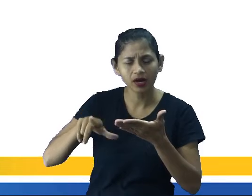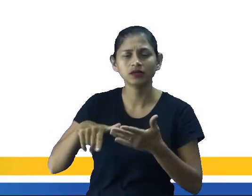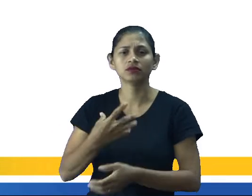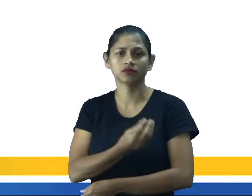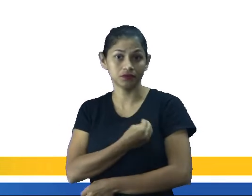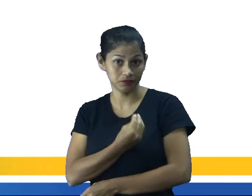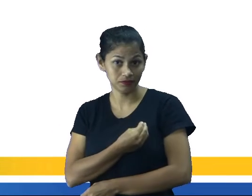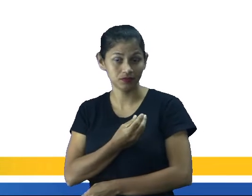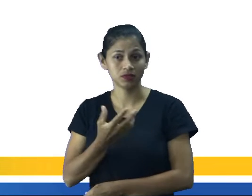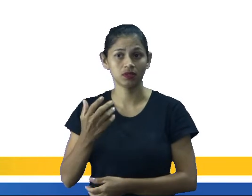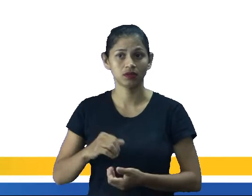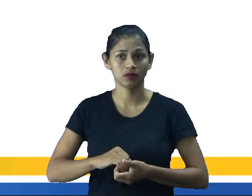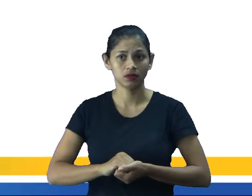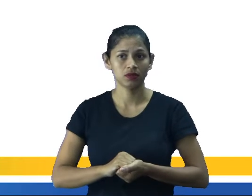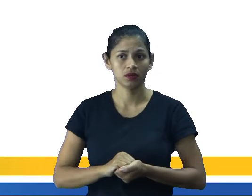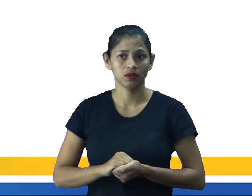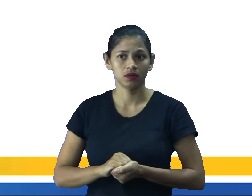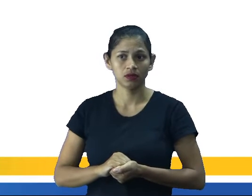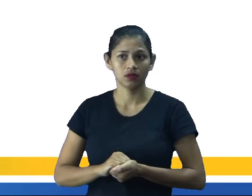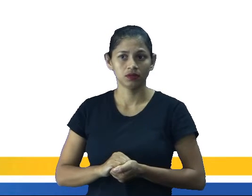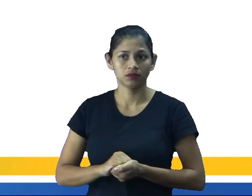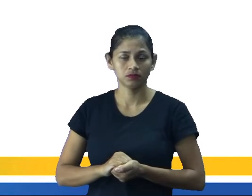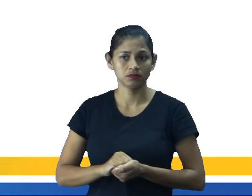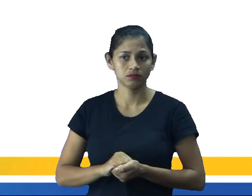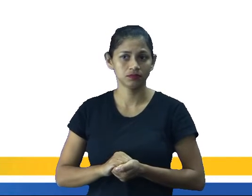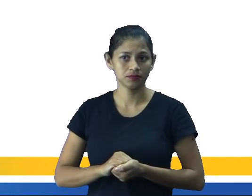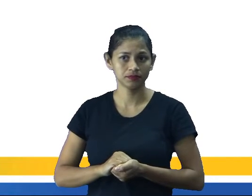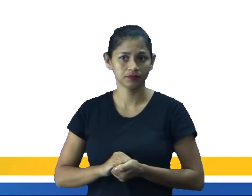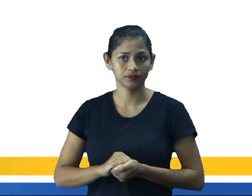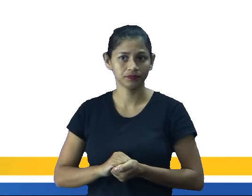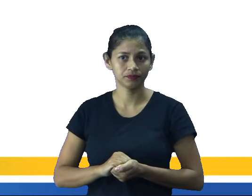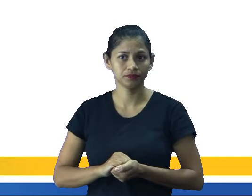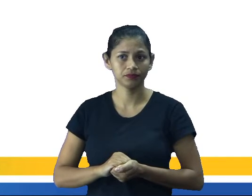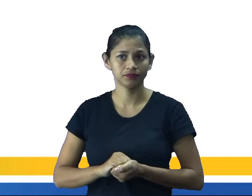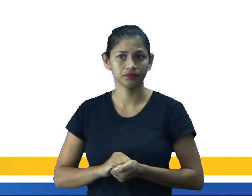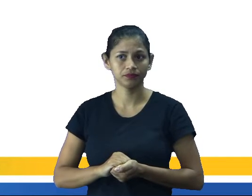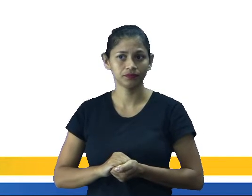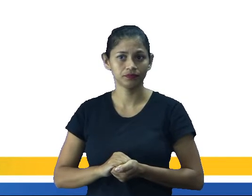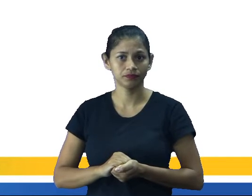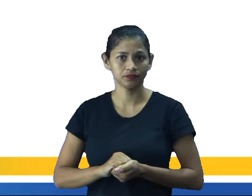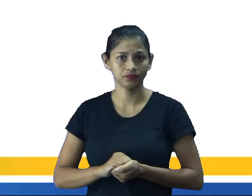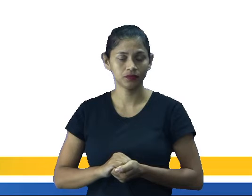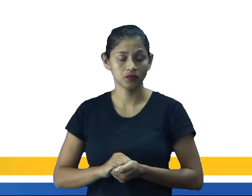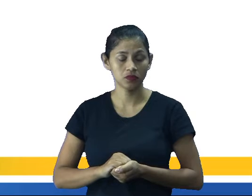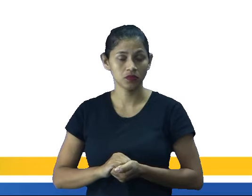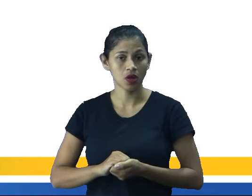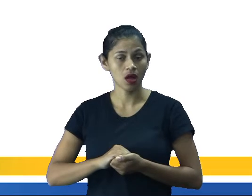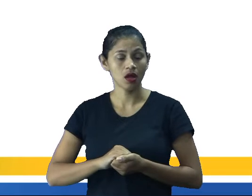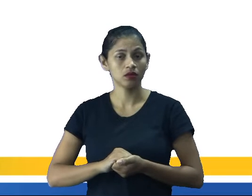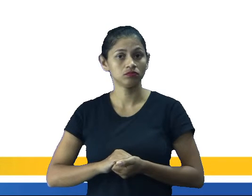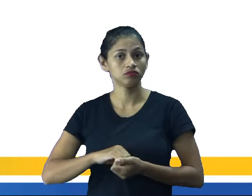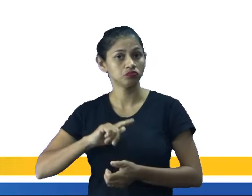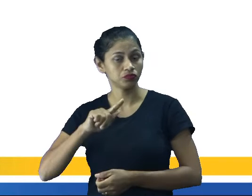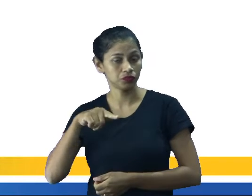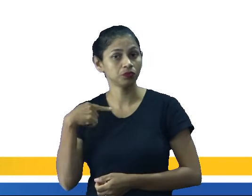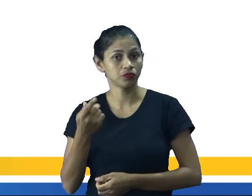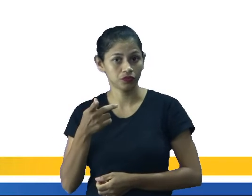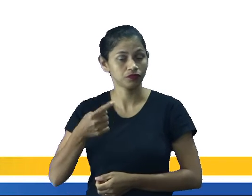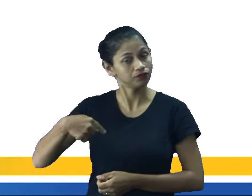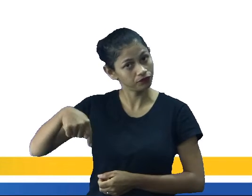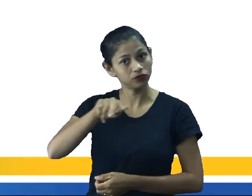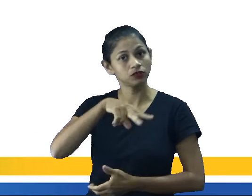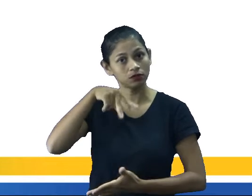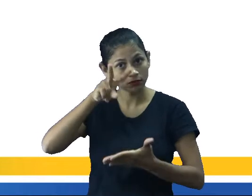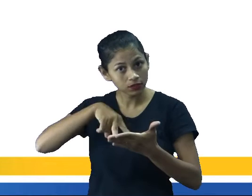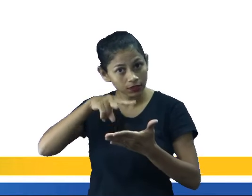10 micrômetros, nos eucarióticos vai de 5 a 100 micrômetros. O metabolismo aí dos procarióticos ele